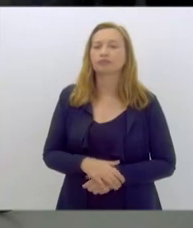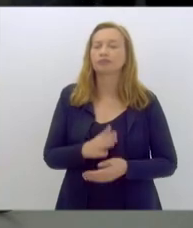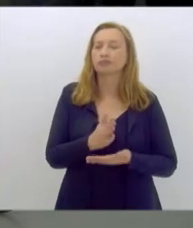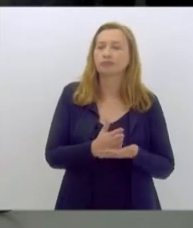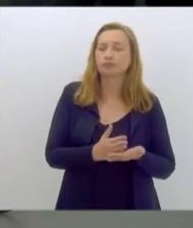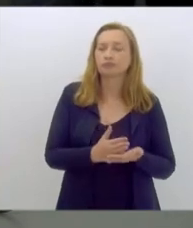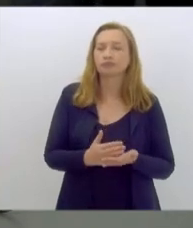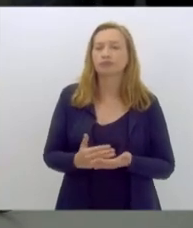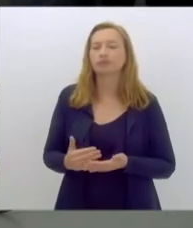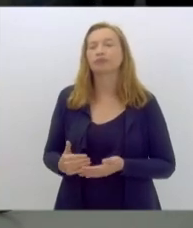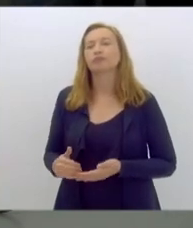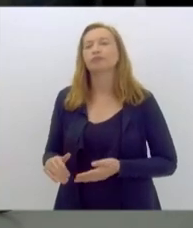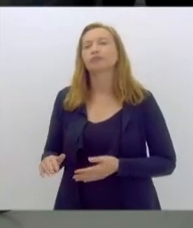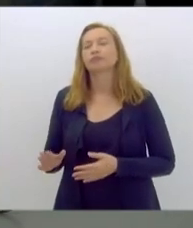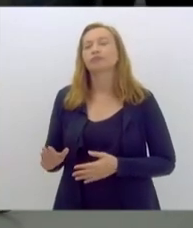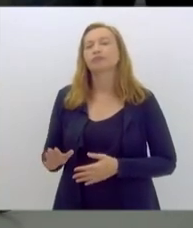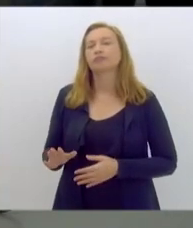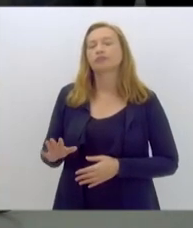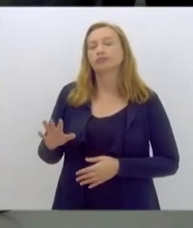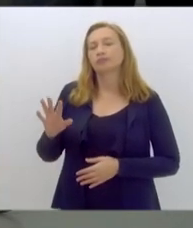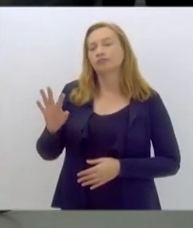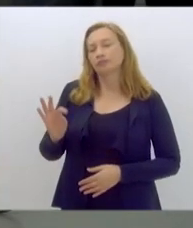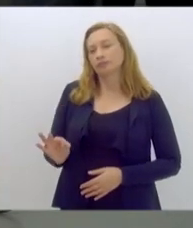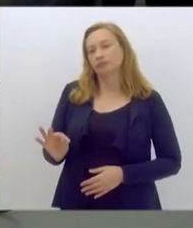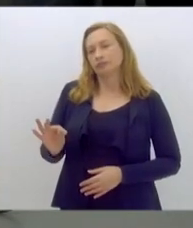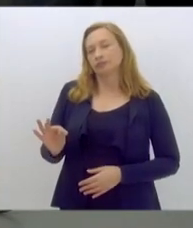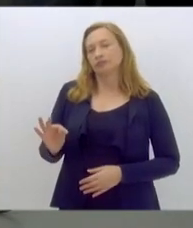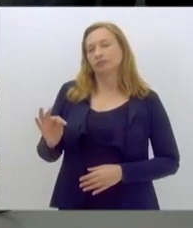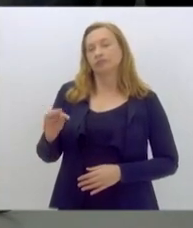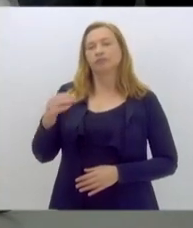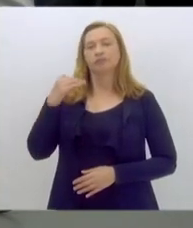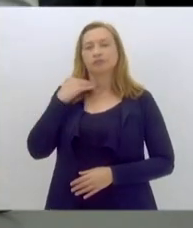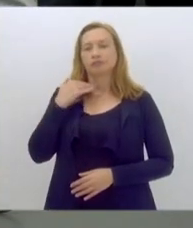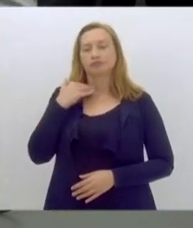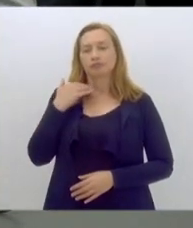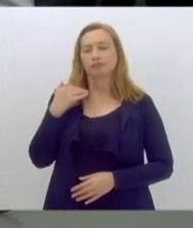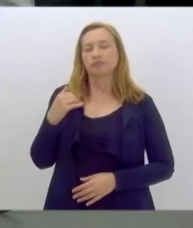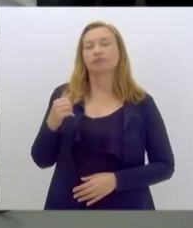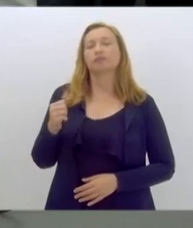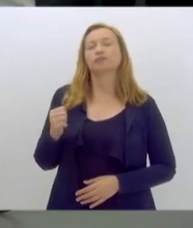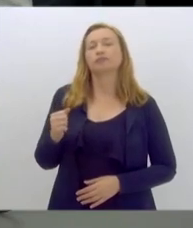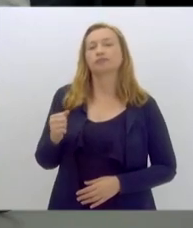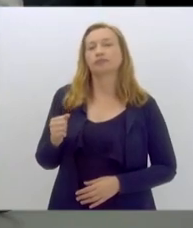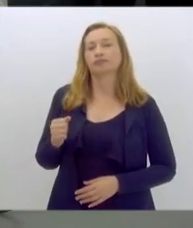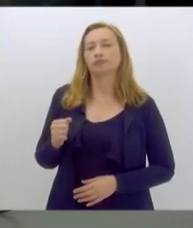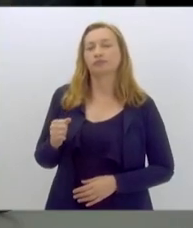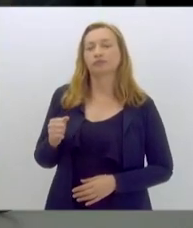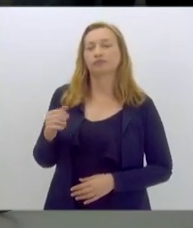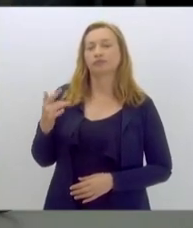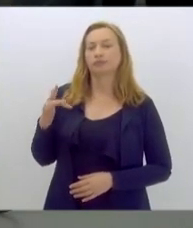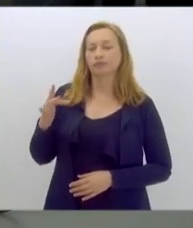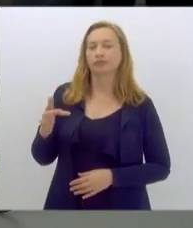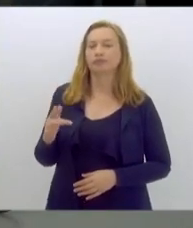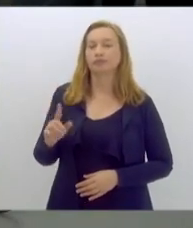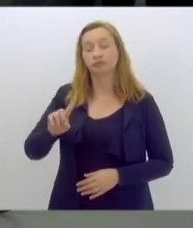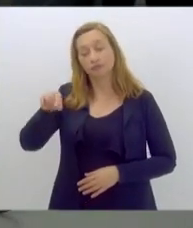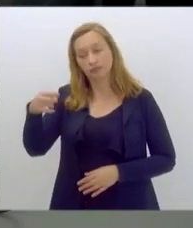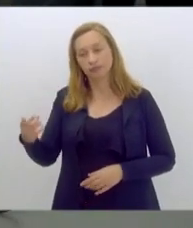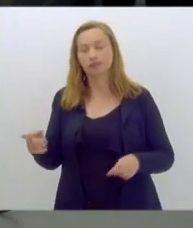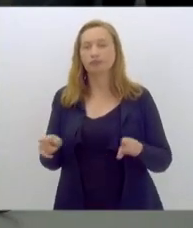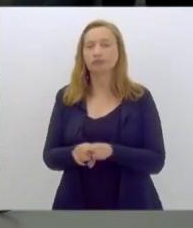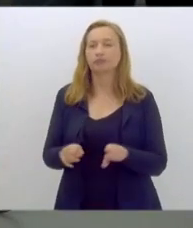Tesouro orindo dos impostos outros são de outras receitas do tesouros